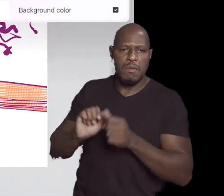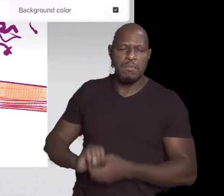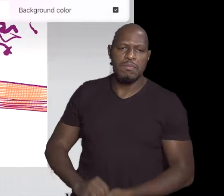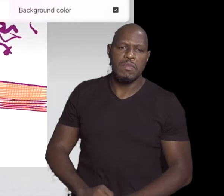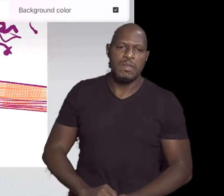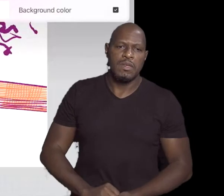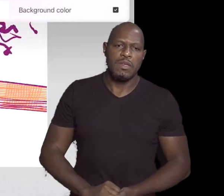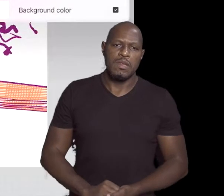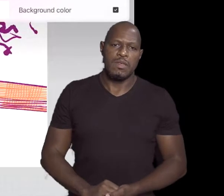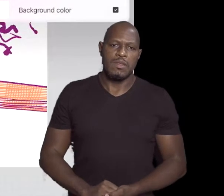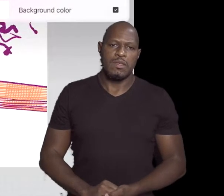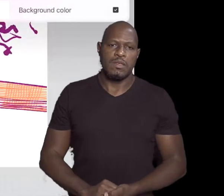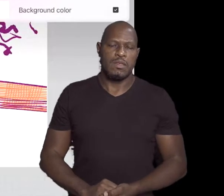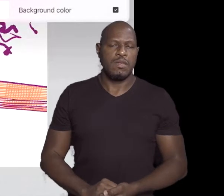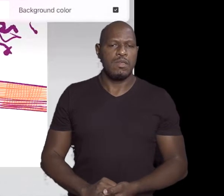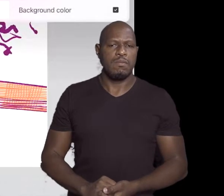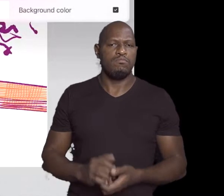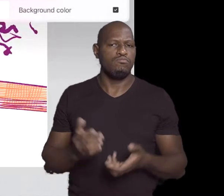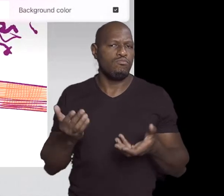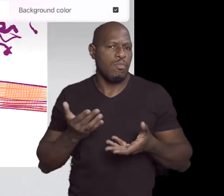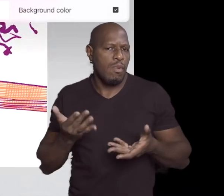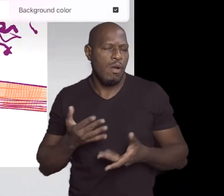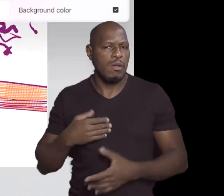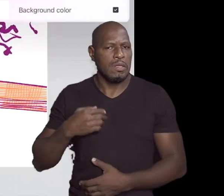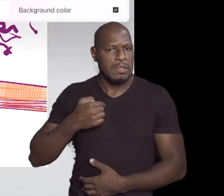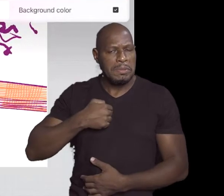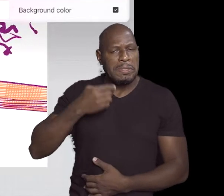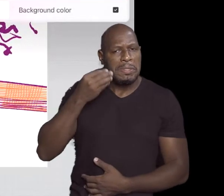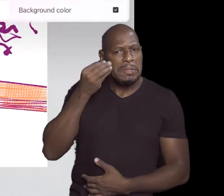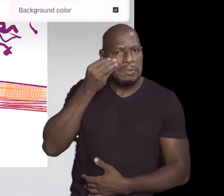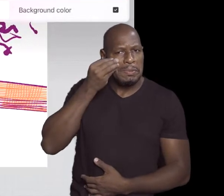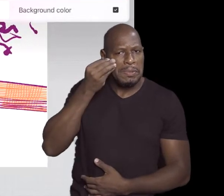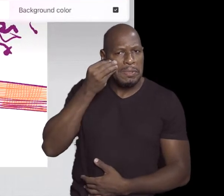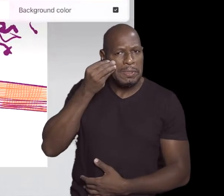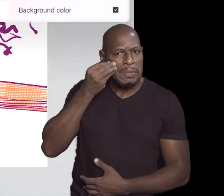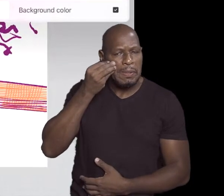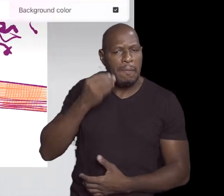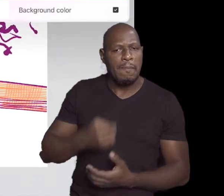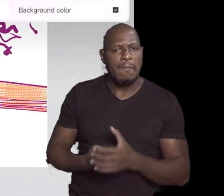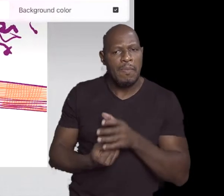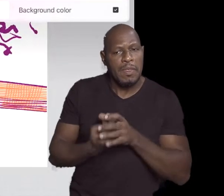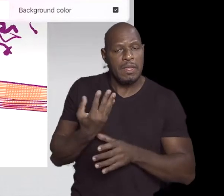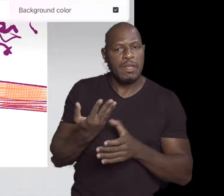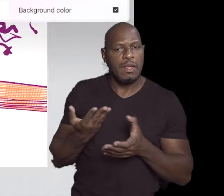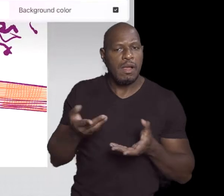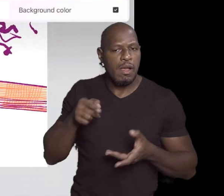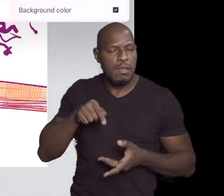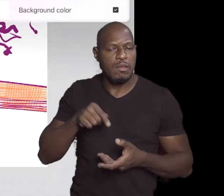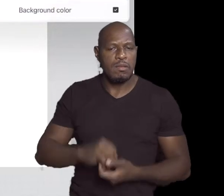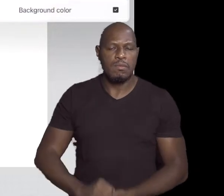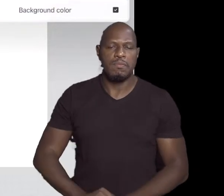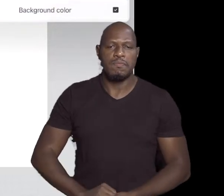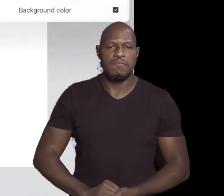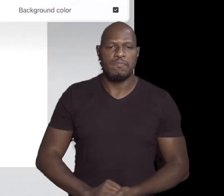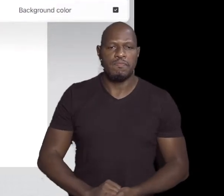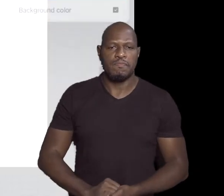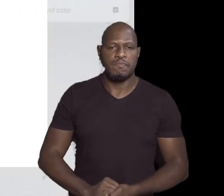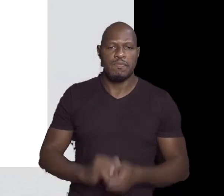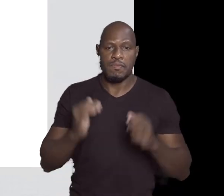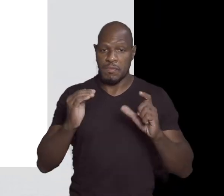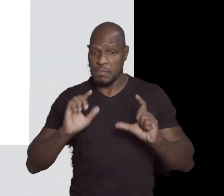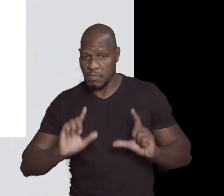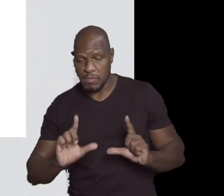E aí agora eu vou tentar criar isso. Aqui embaixo